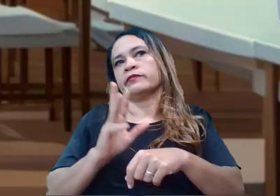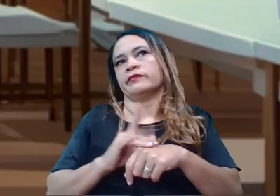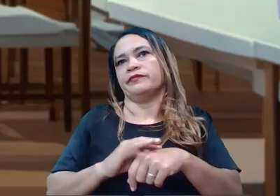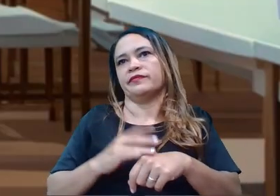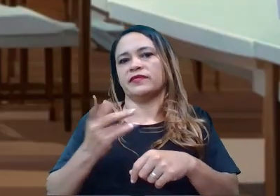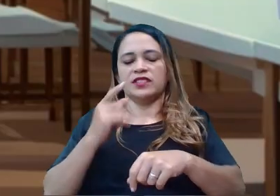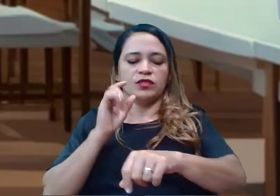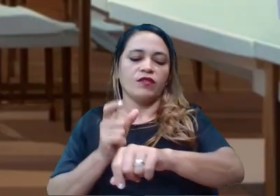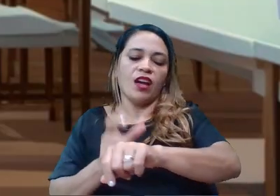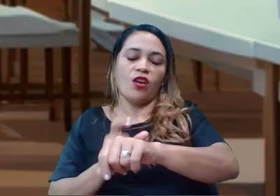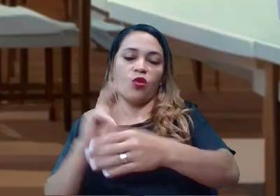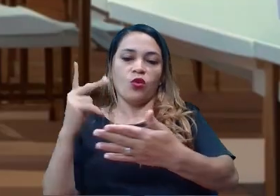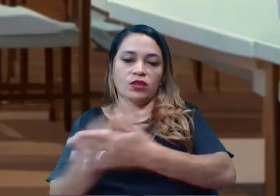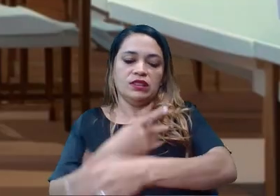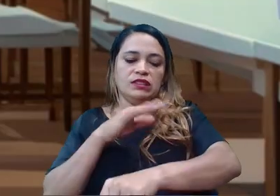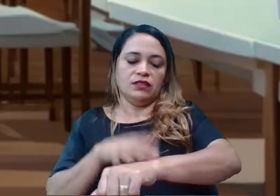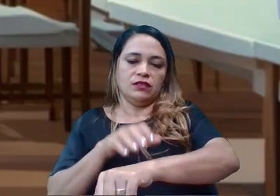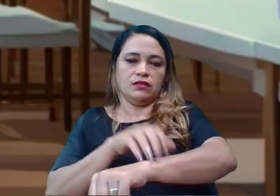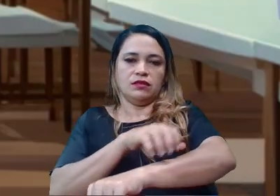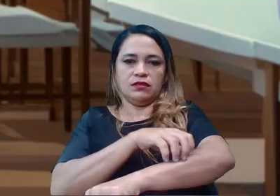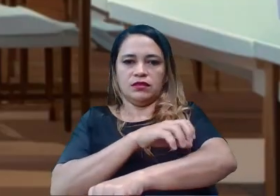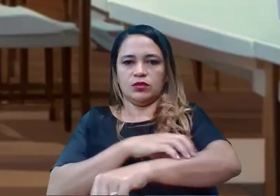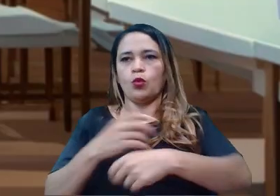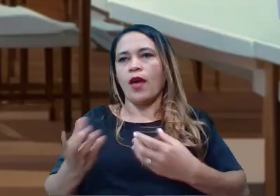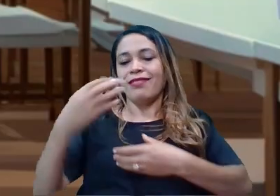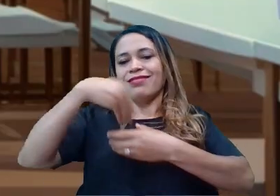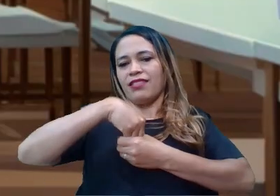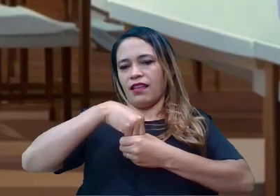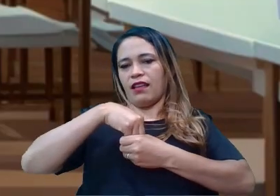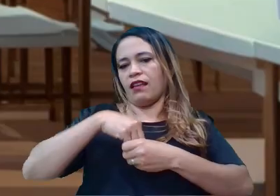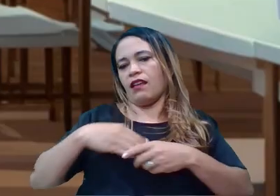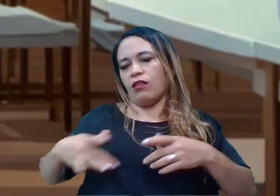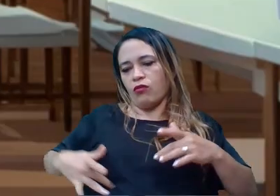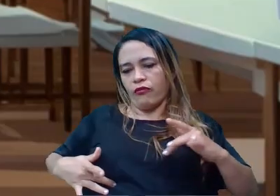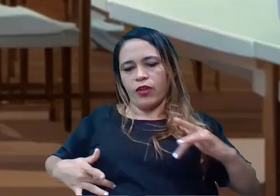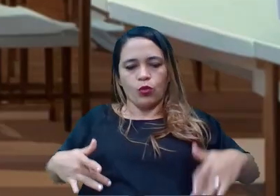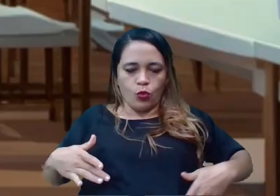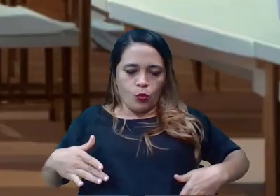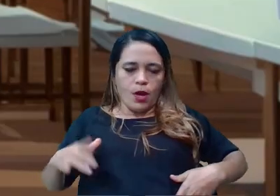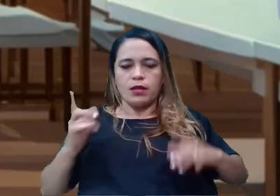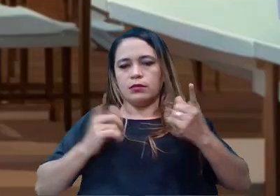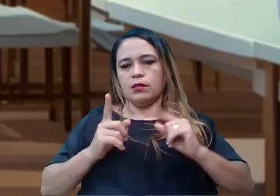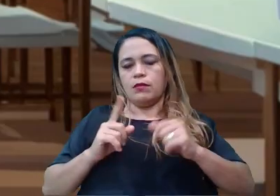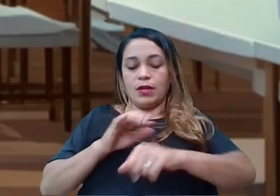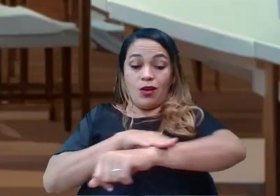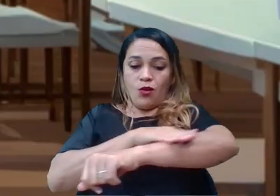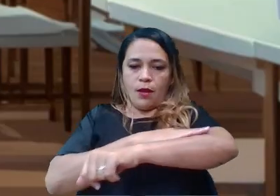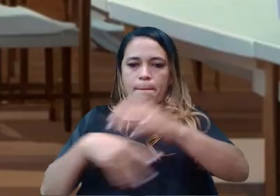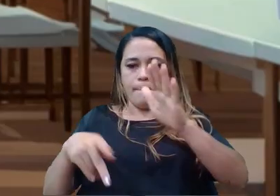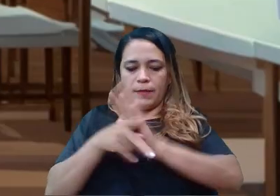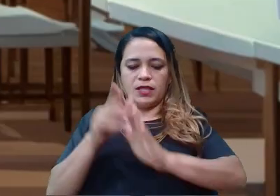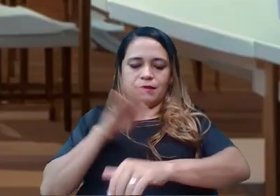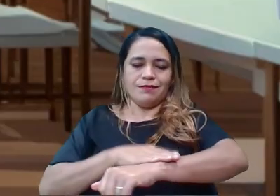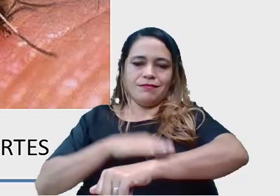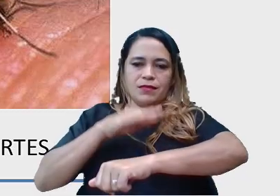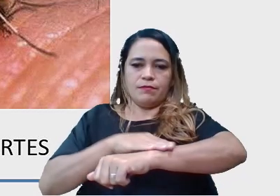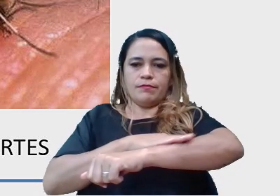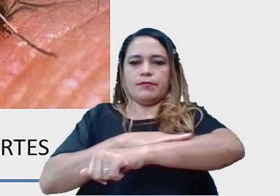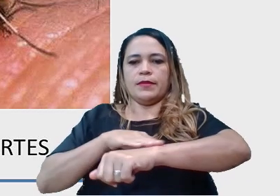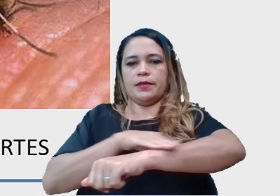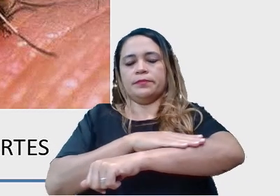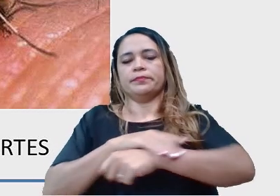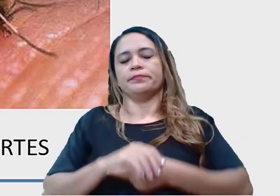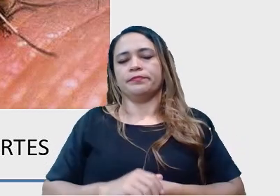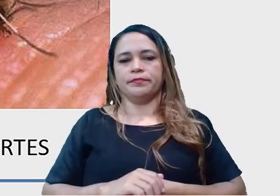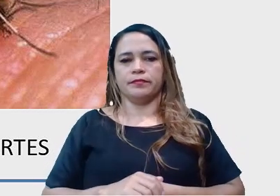lesões que vão acontecer na nossa pele. Já não é mais lesão que acontece no fígado ou no baço, tá bom? Bora para a tela comigo? Vamos ver como é que vai funcionar essa doença